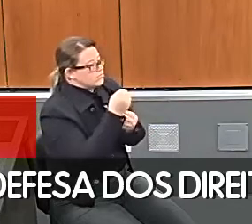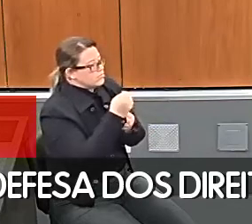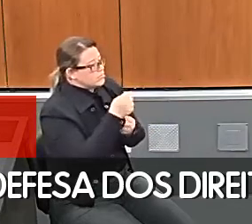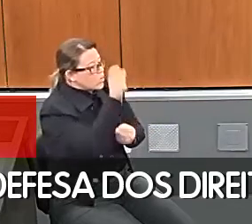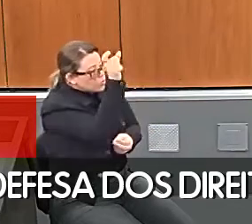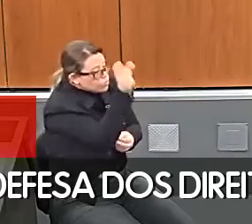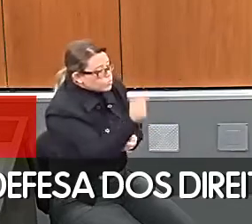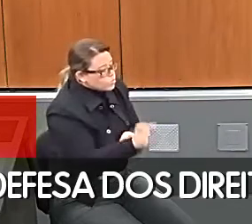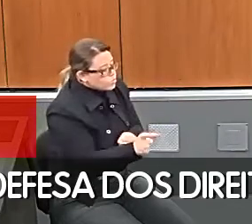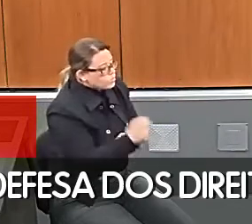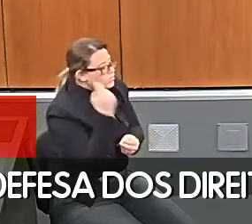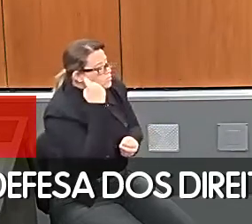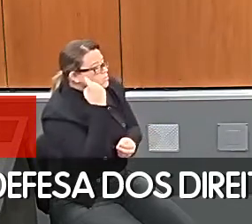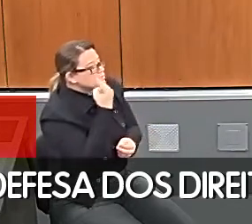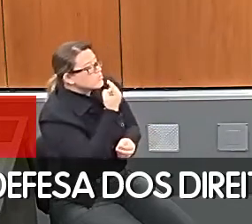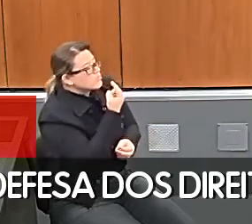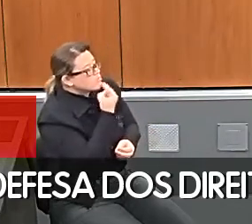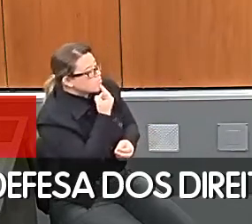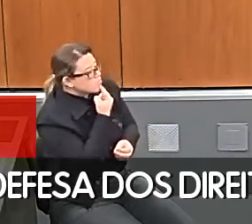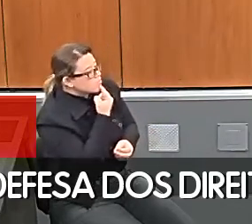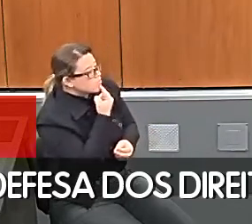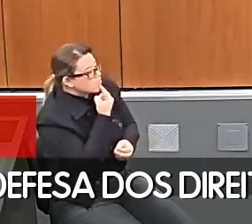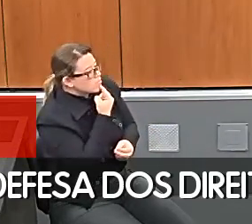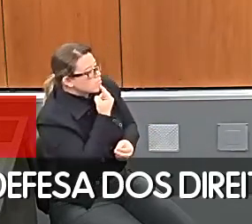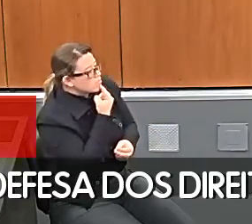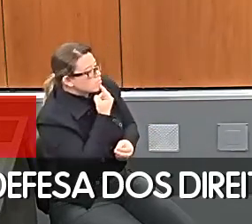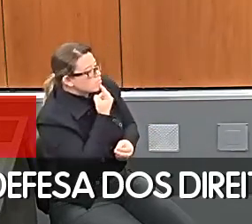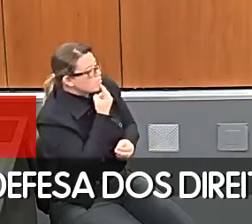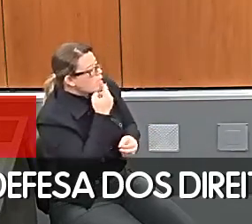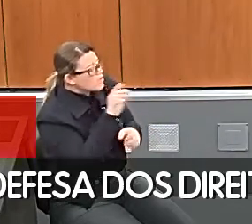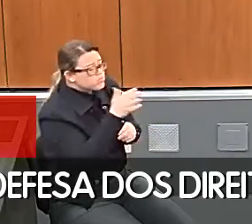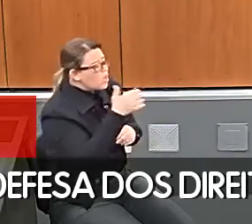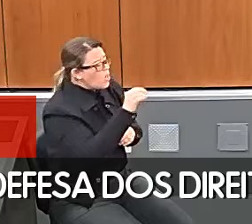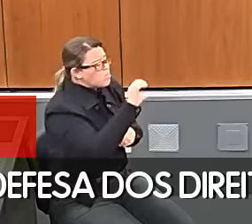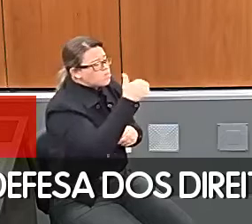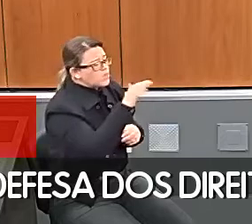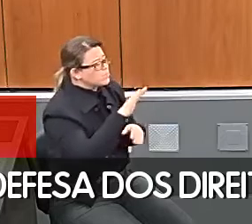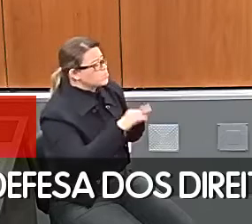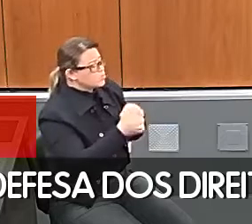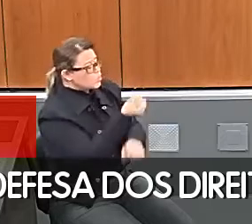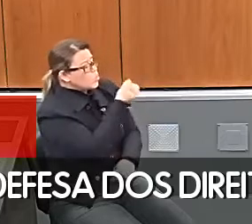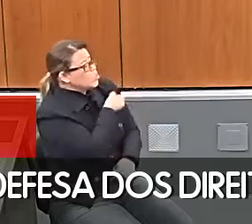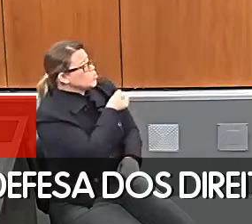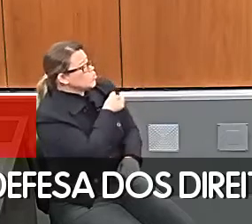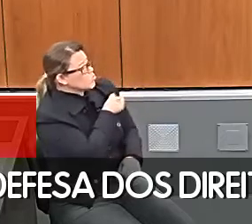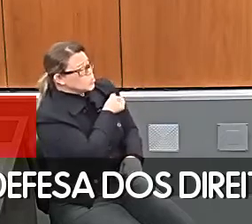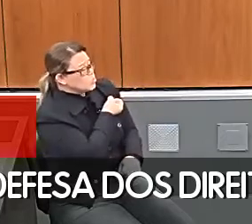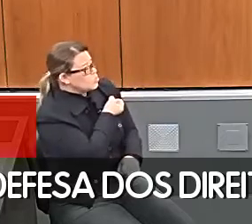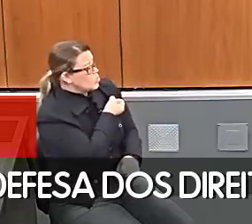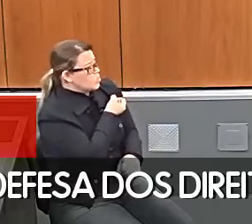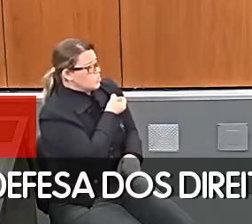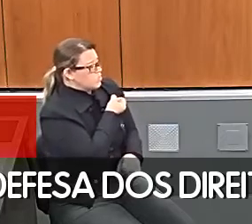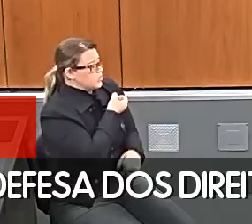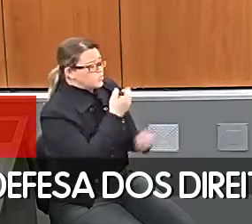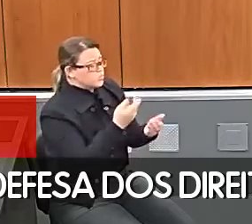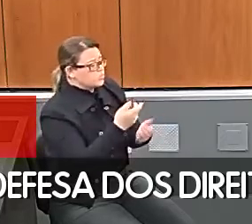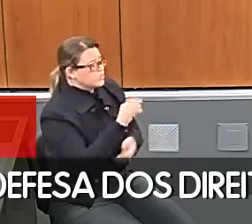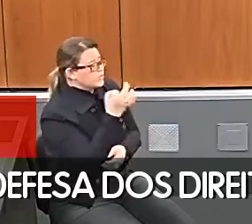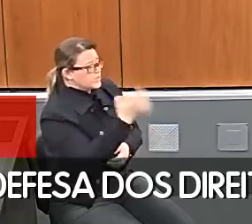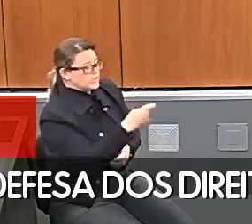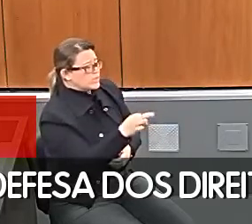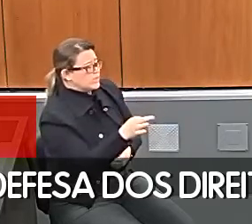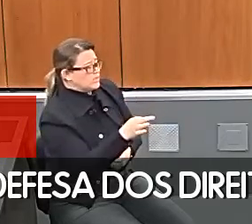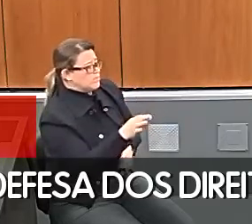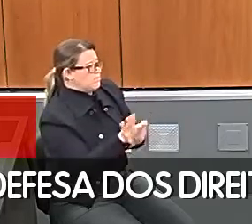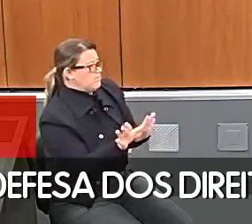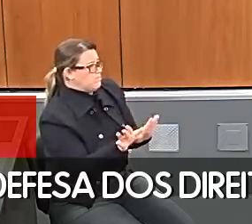já sabíamos disso. Tem essa estatística, então? Eu não sei se ainda tem na Secretaria de Educação. Mas a